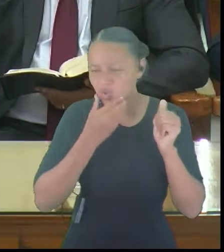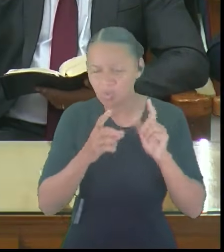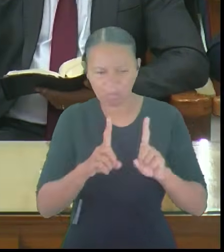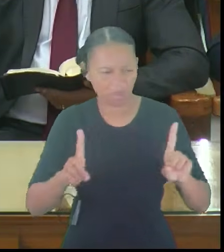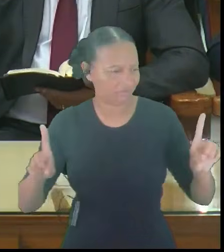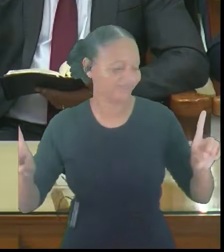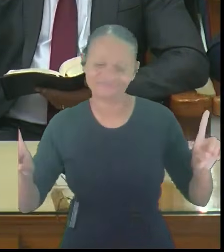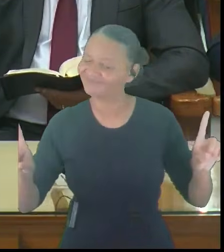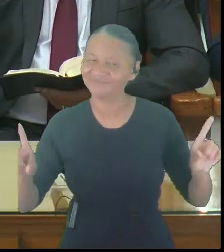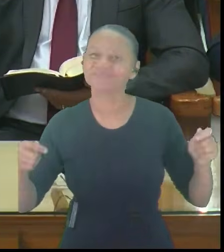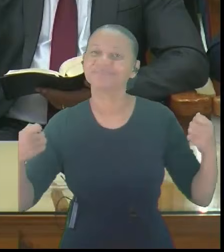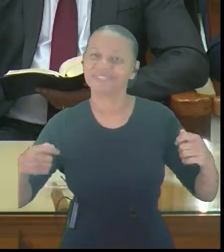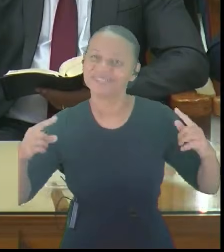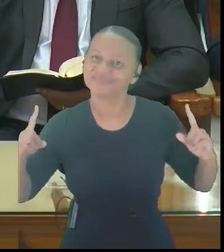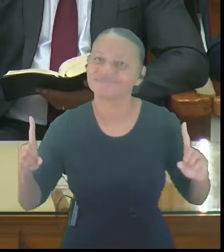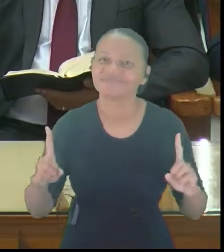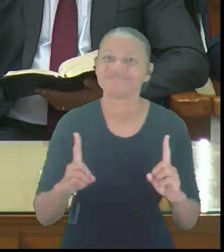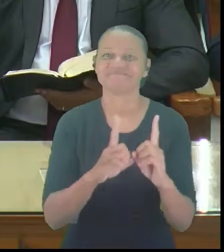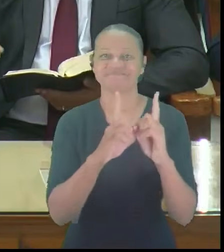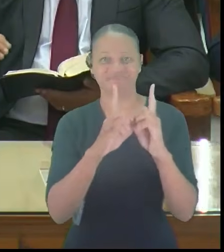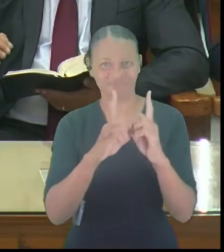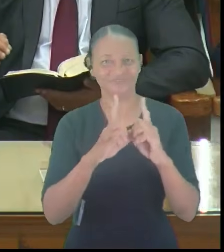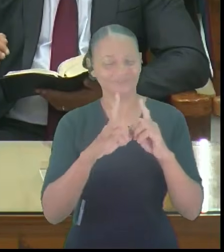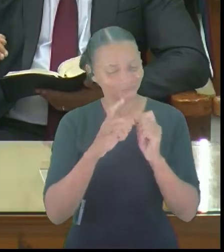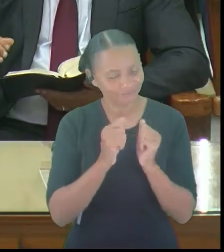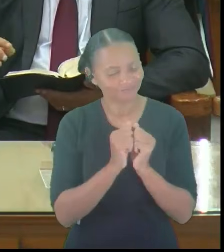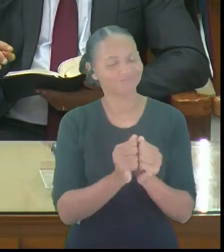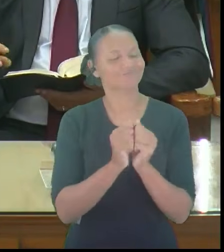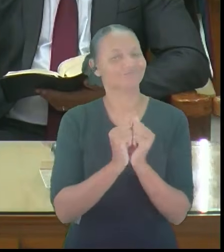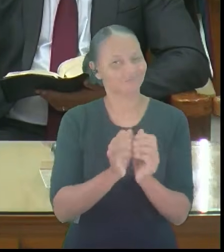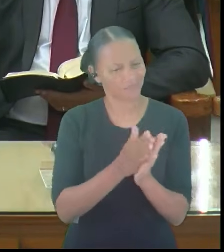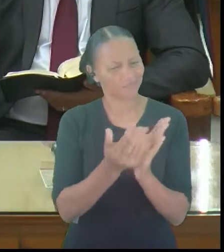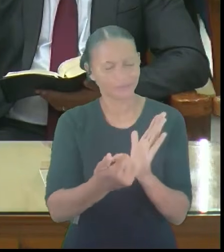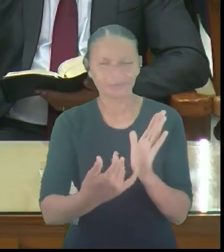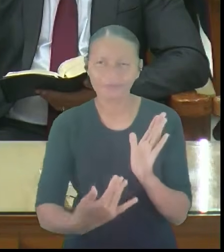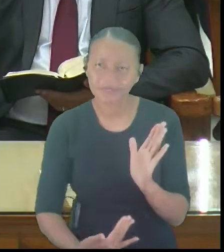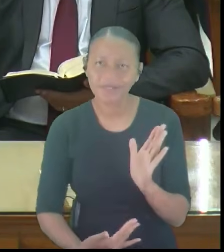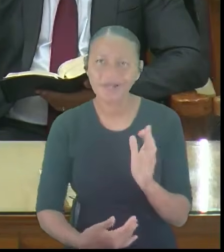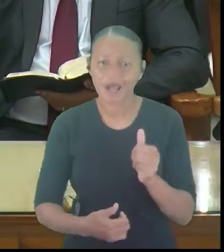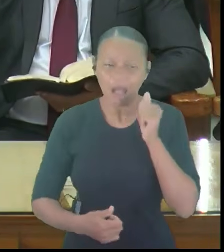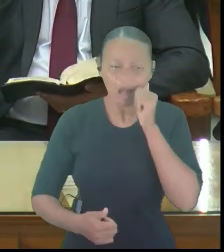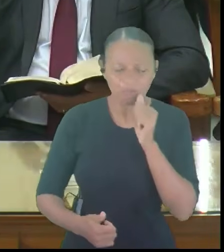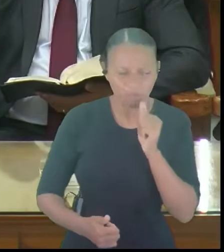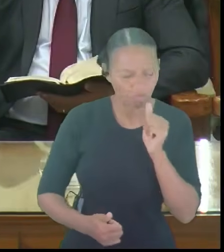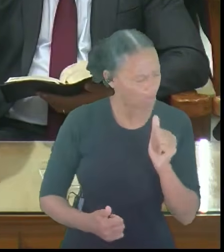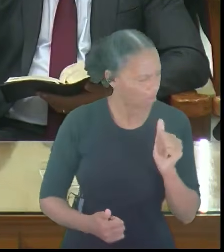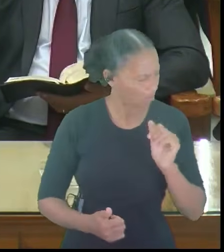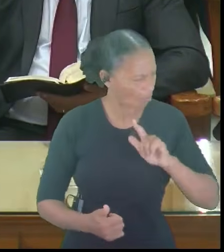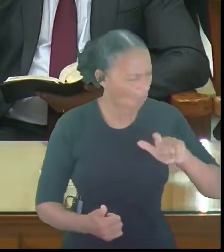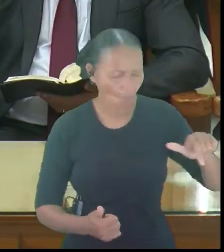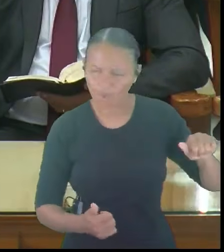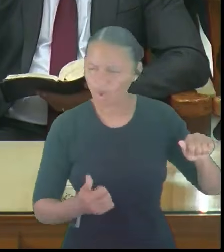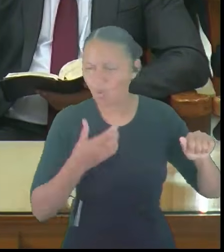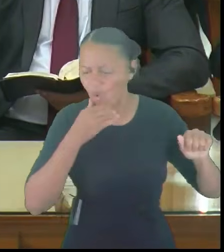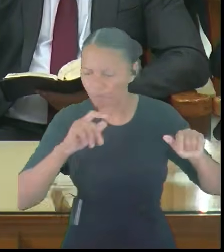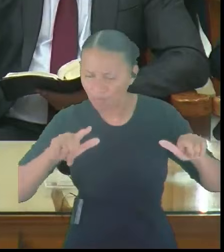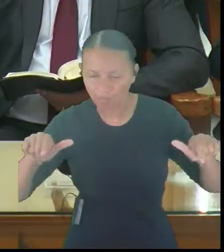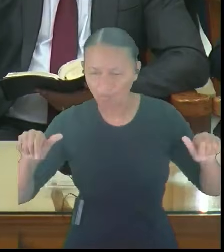homem existe sem a mulher. Está na Bíblia. Está na Bíblia. A mulher não existe sem o homem e nem o homem existe sem a